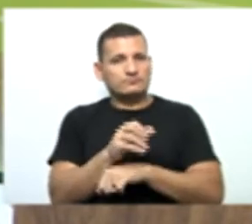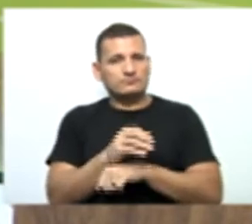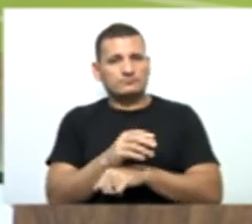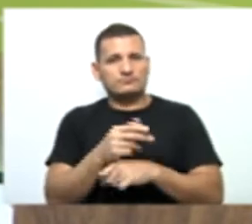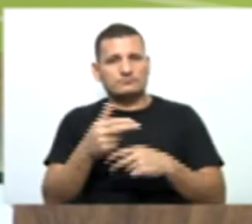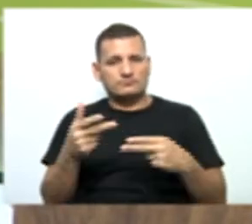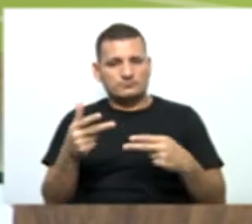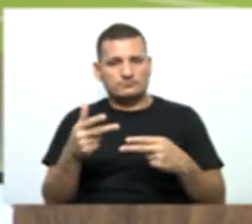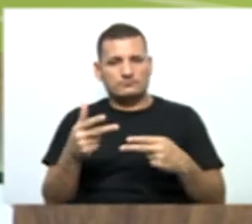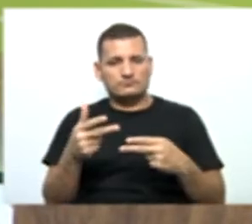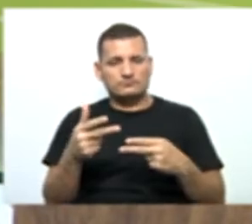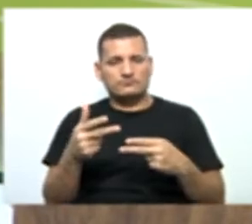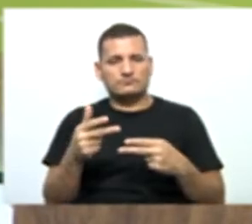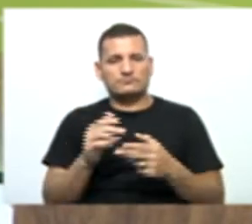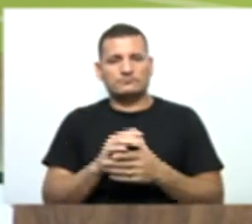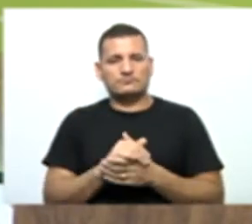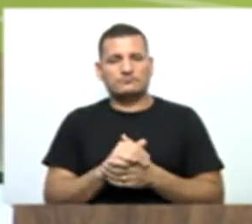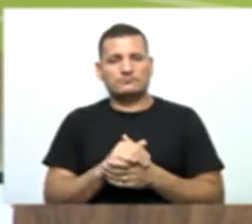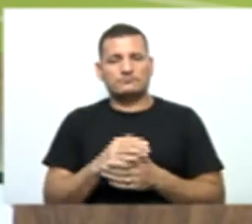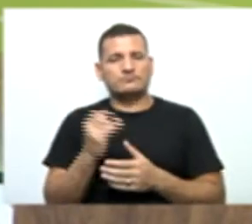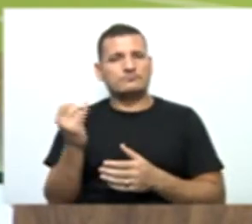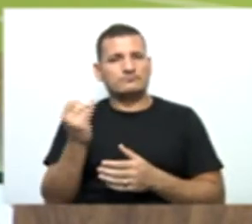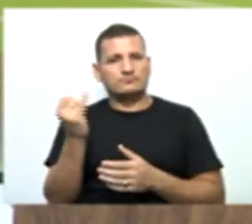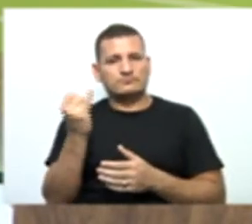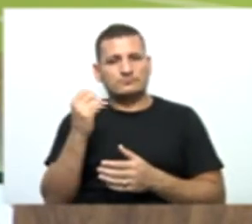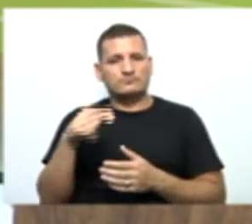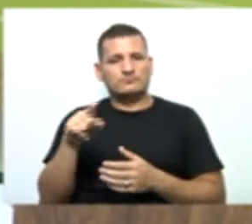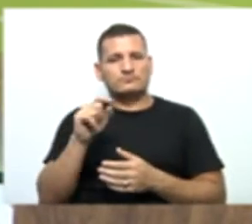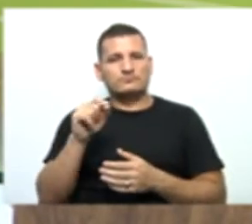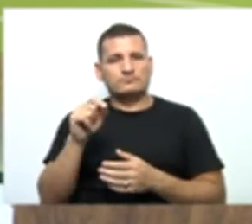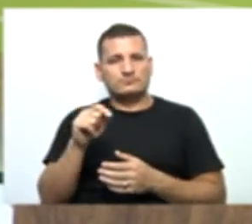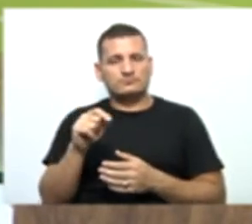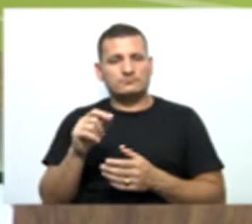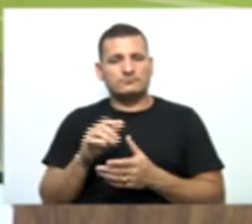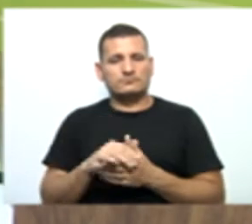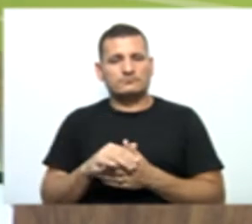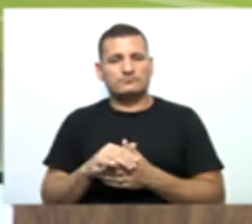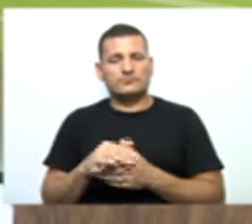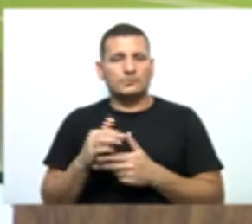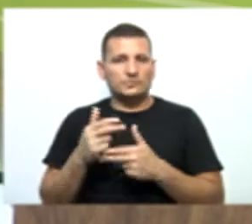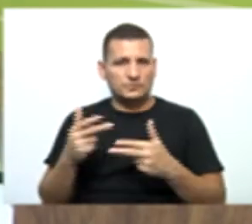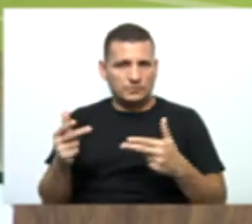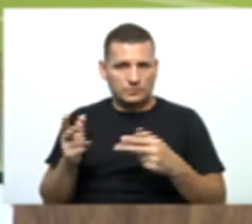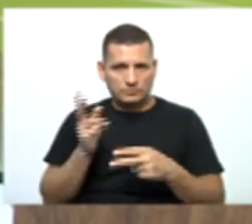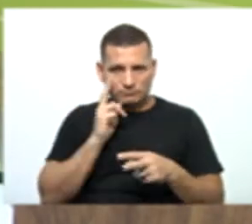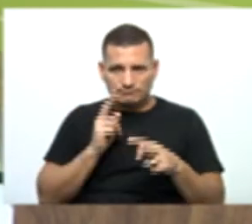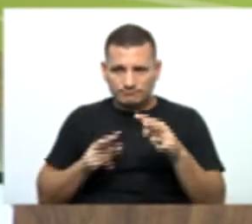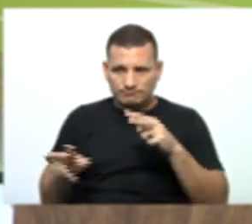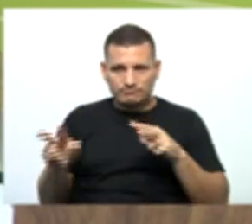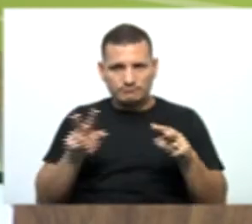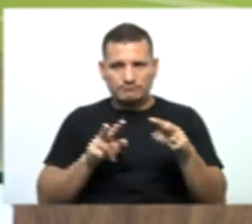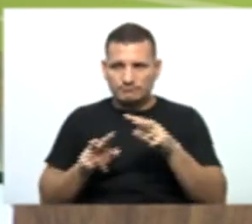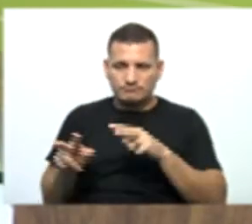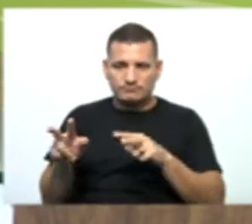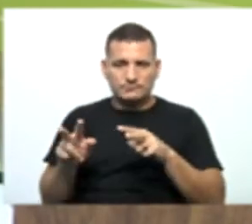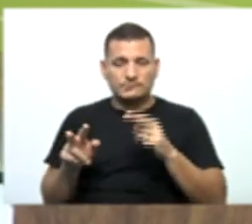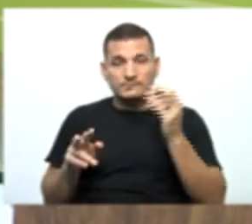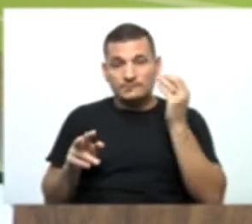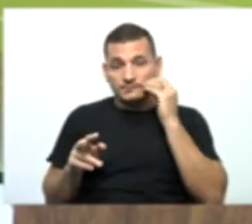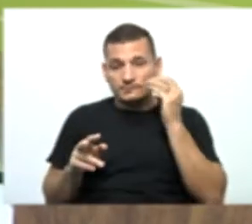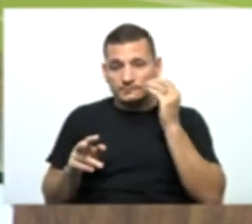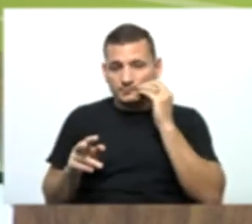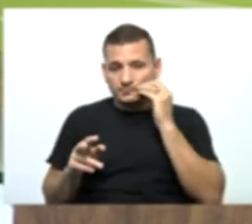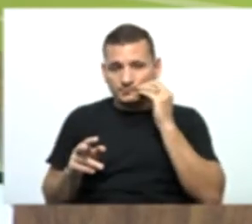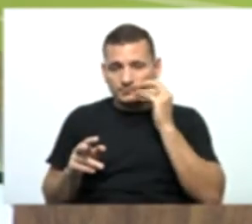objeto. É muito importante vocês olharem os objetos à volta de vocês e tentarem ver